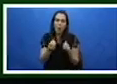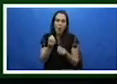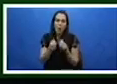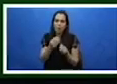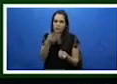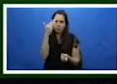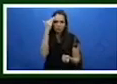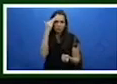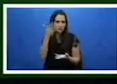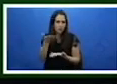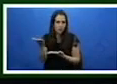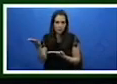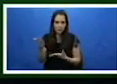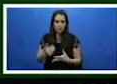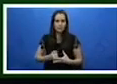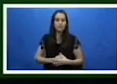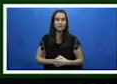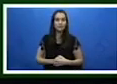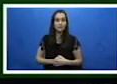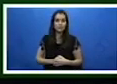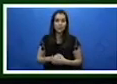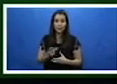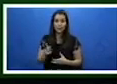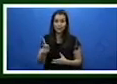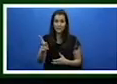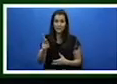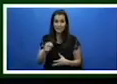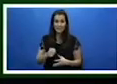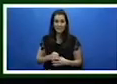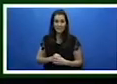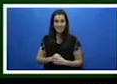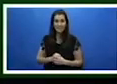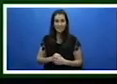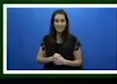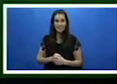entendimento. Vamos continuar.